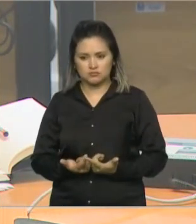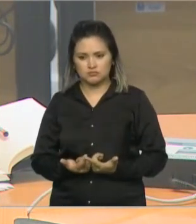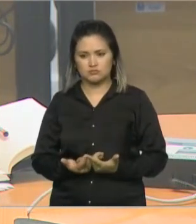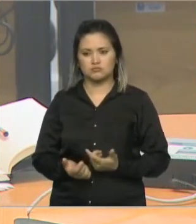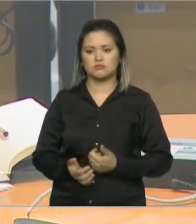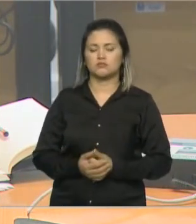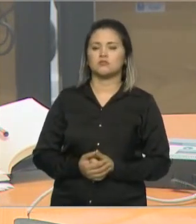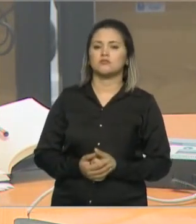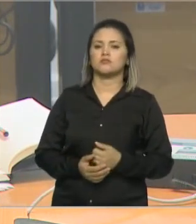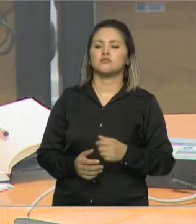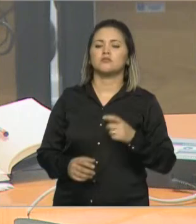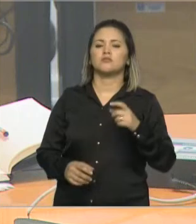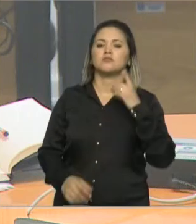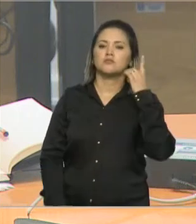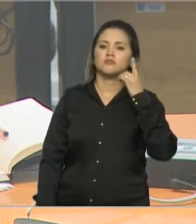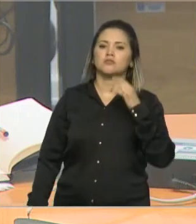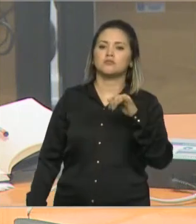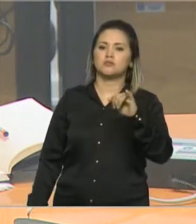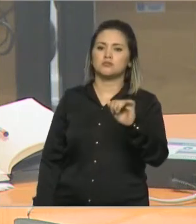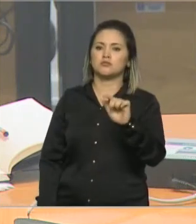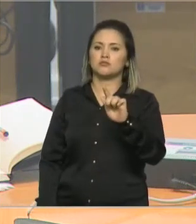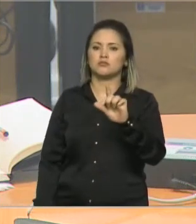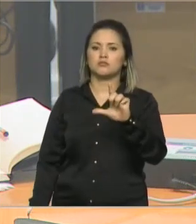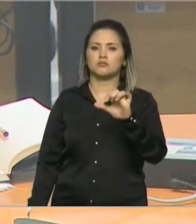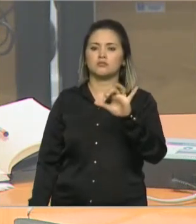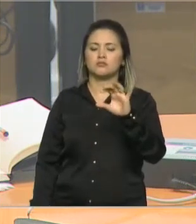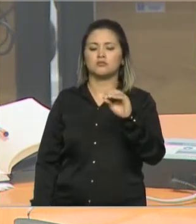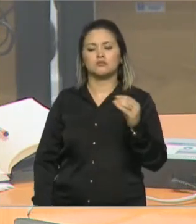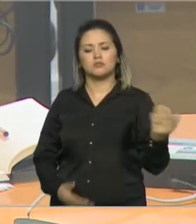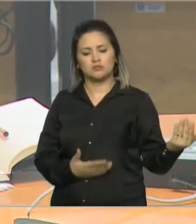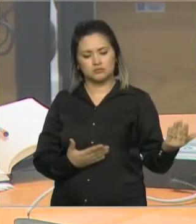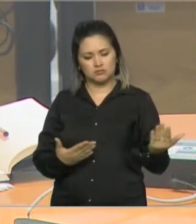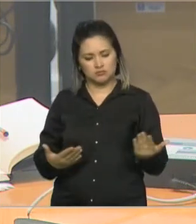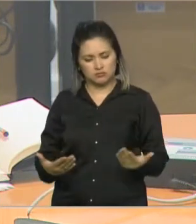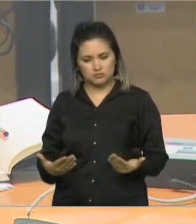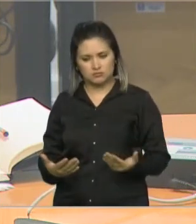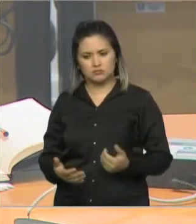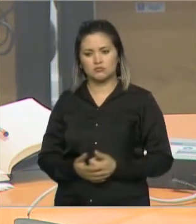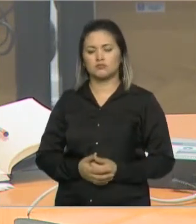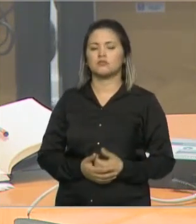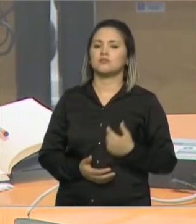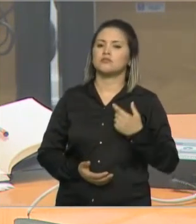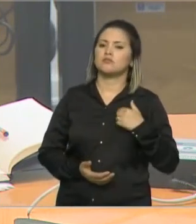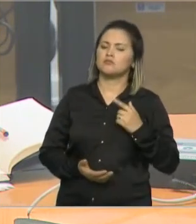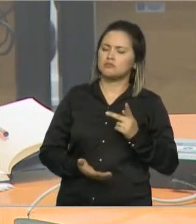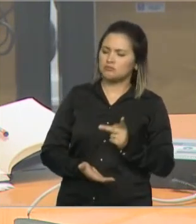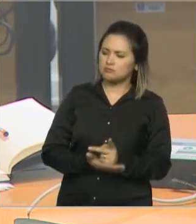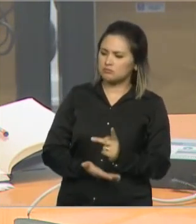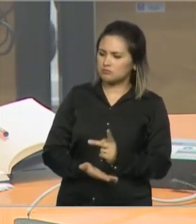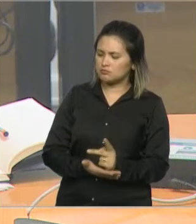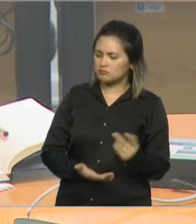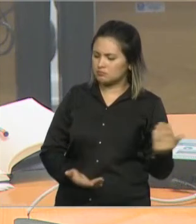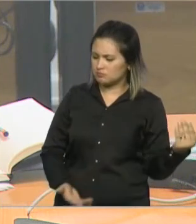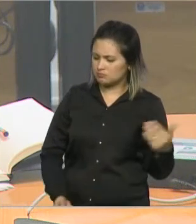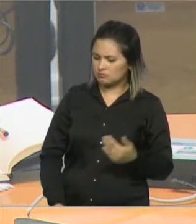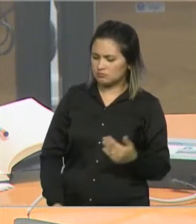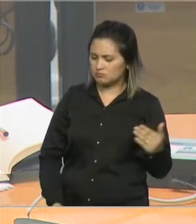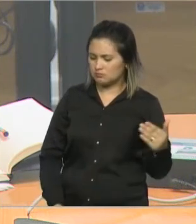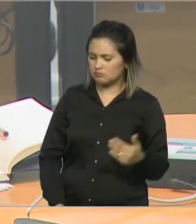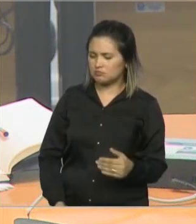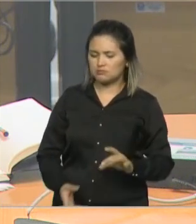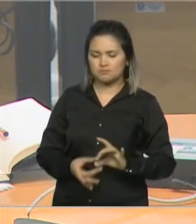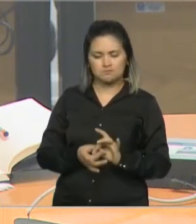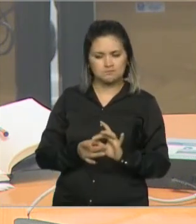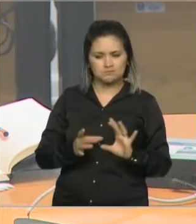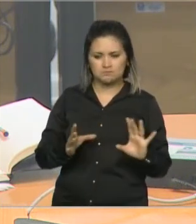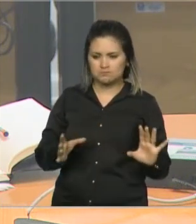ao deputado Iglesias pelo convite, e dizer que tantas e quantas vezes eu for convidado estarei aqui presente para prestar contas e para